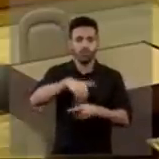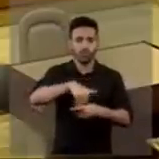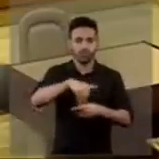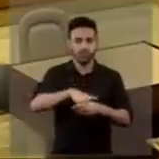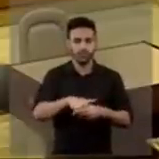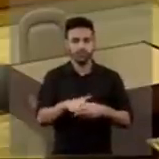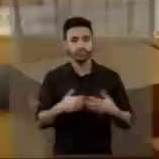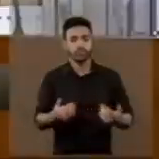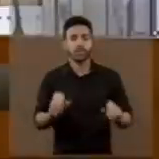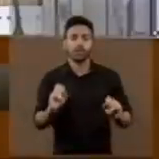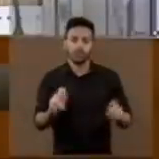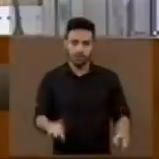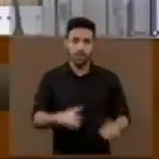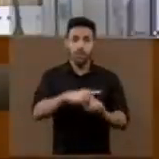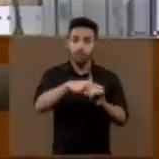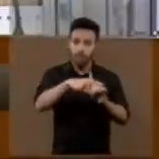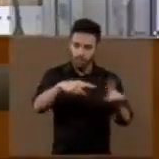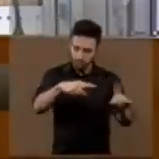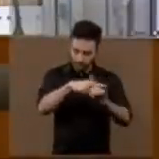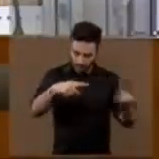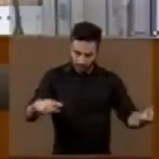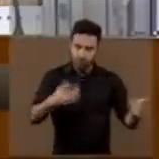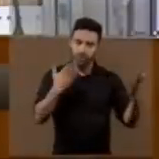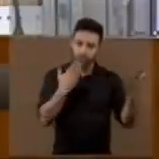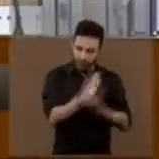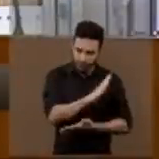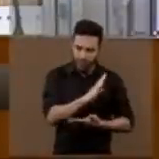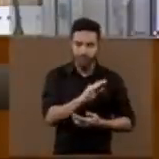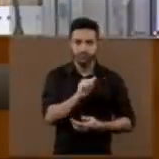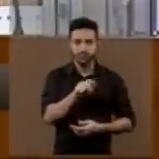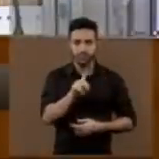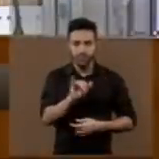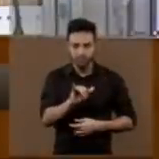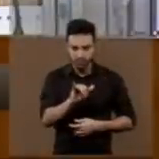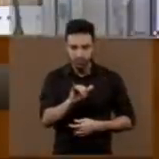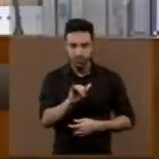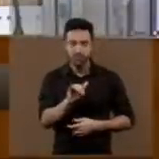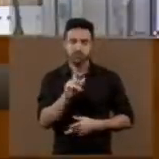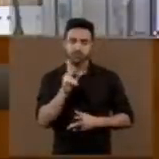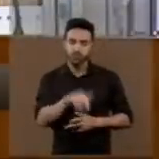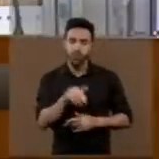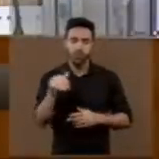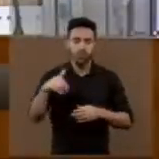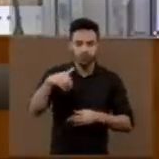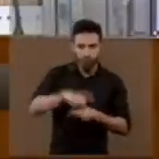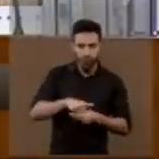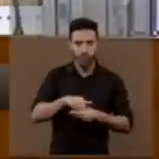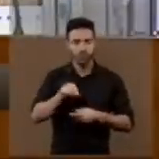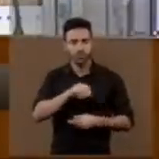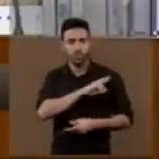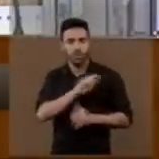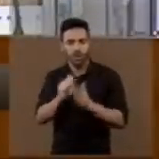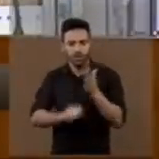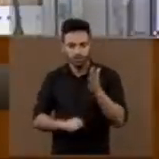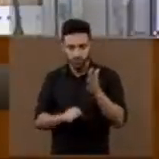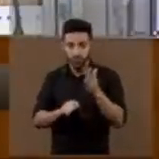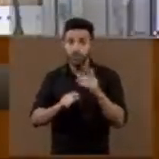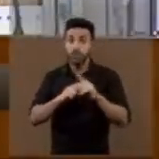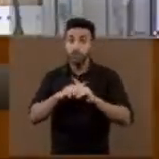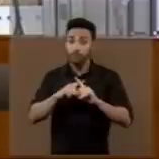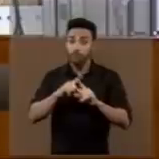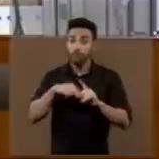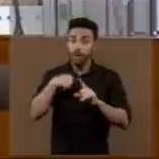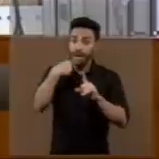julgou-se parcialmente procedente, apresentação direta de inconstitucionalidade nos termos do voto do relator, com o